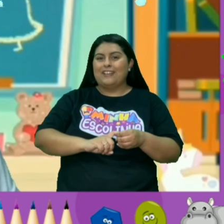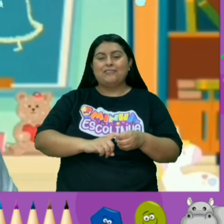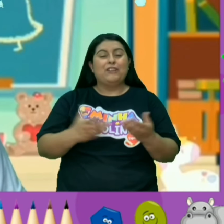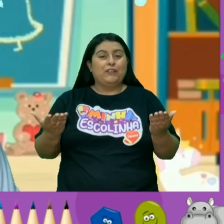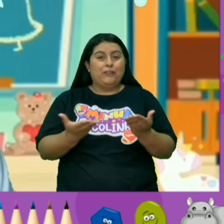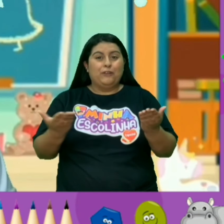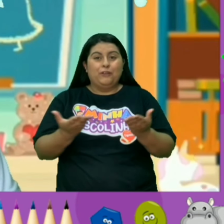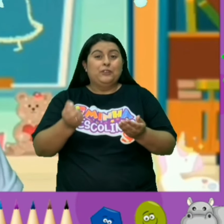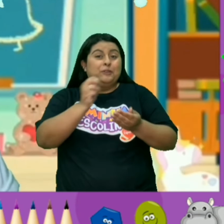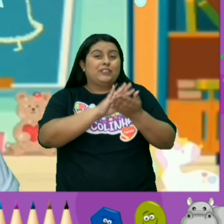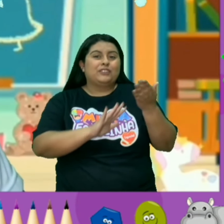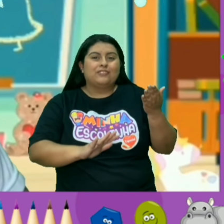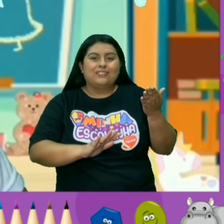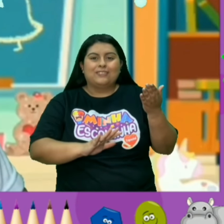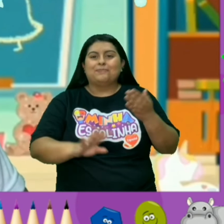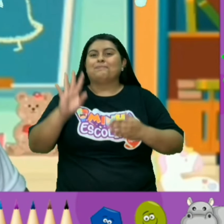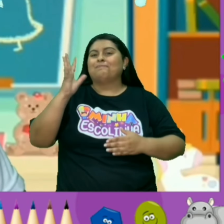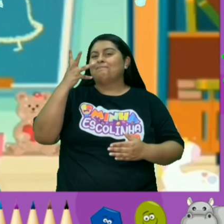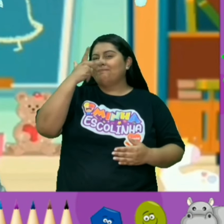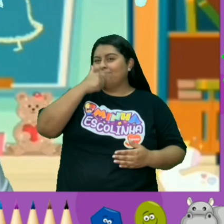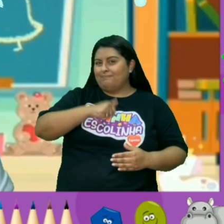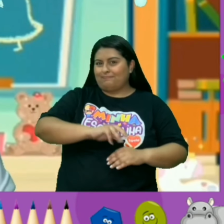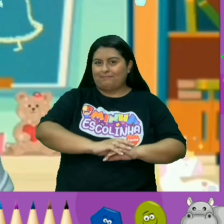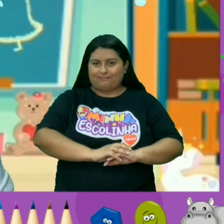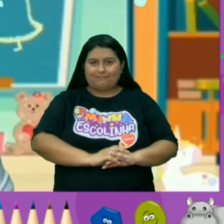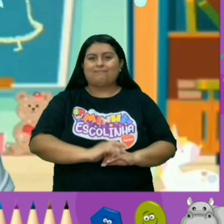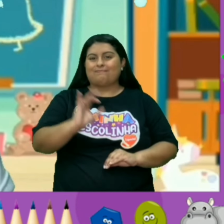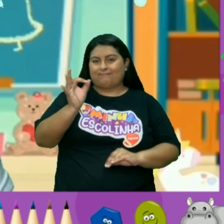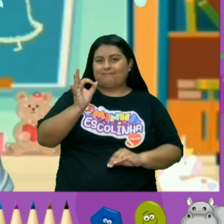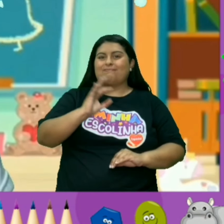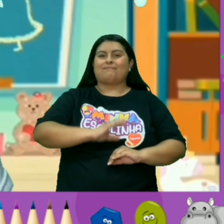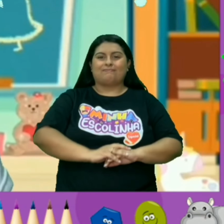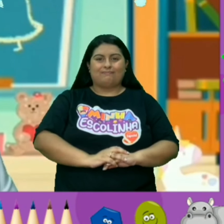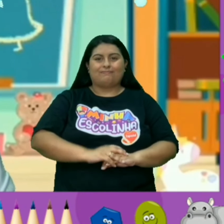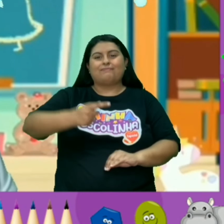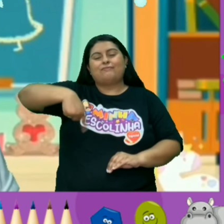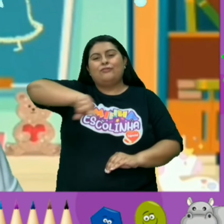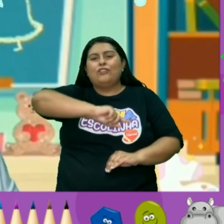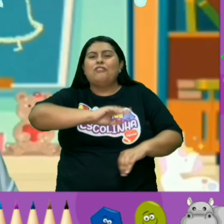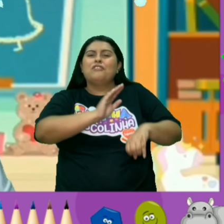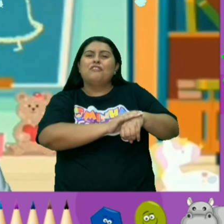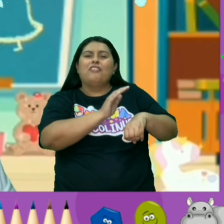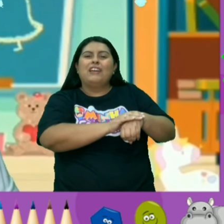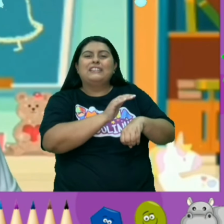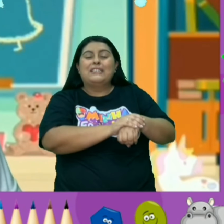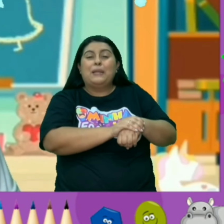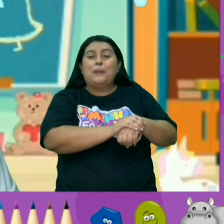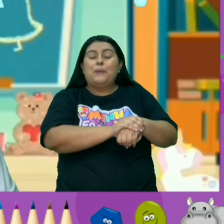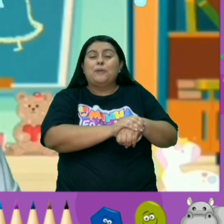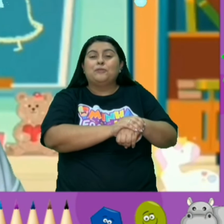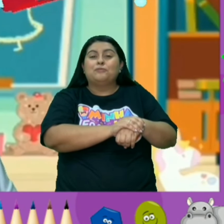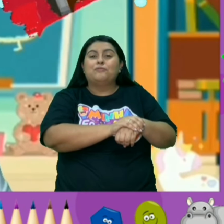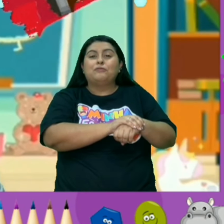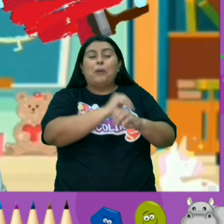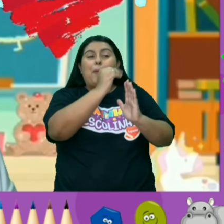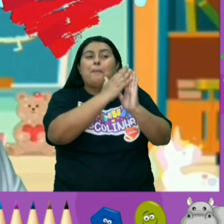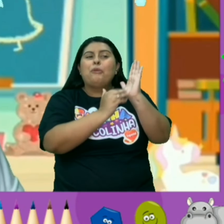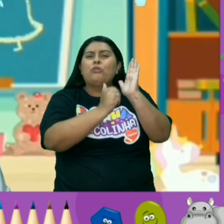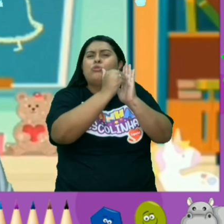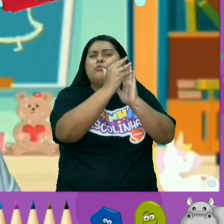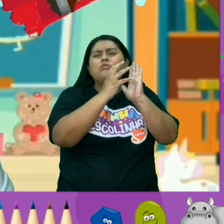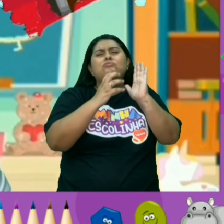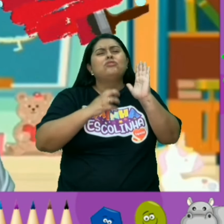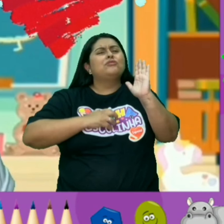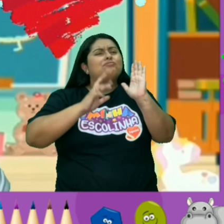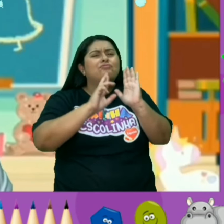ficar voltou trazendo uma atividade super linda sorrir nós vamos fazer uma pintura